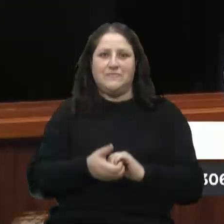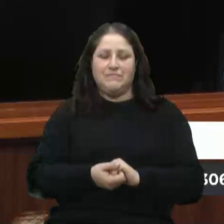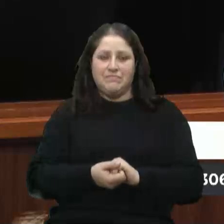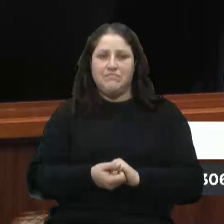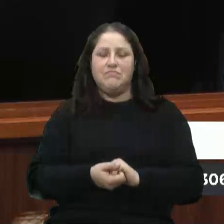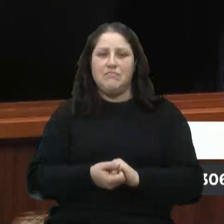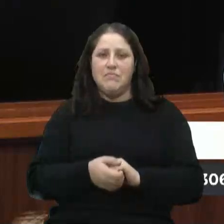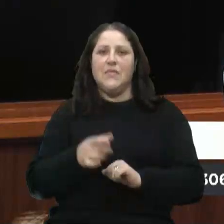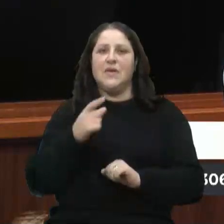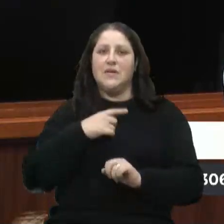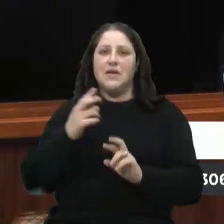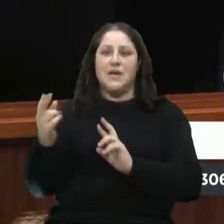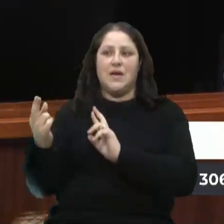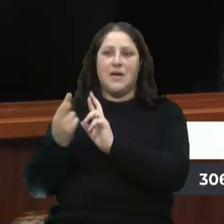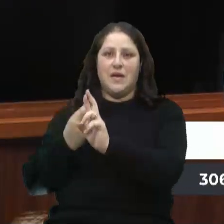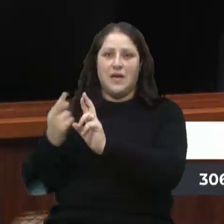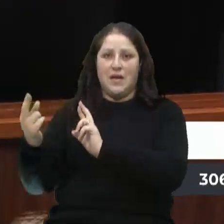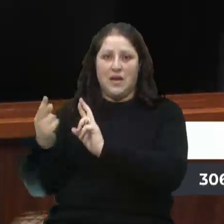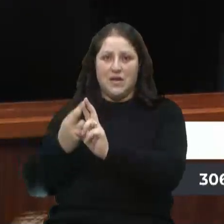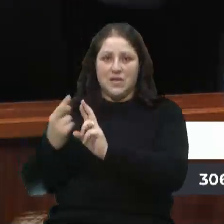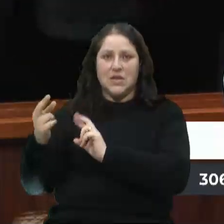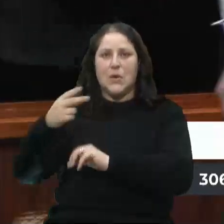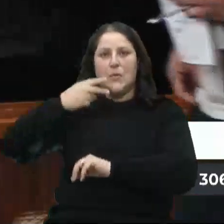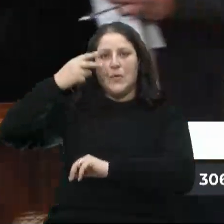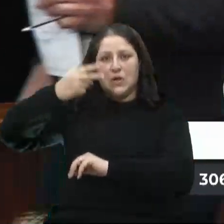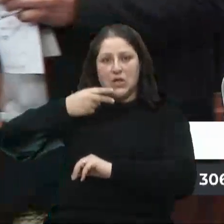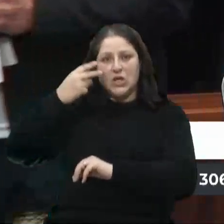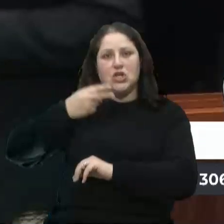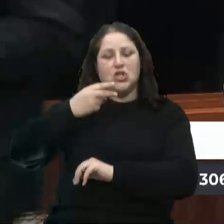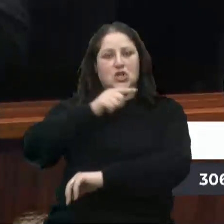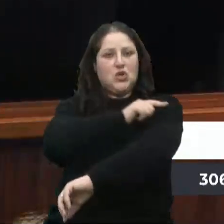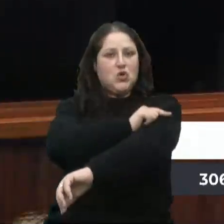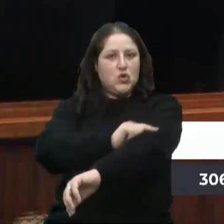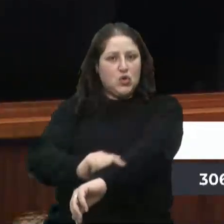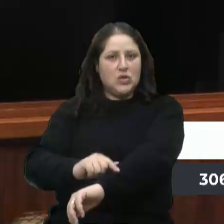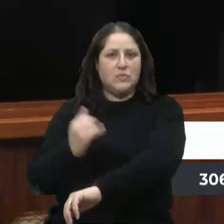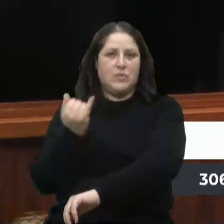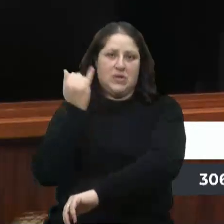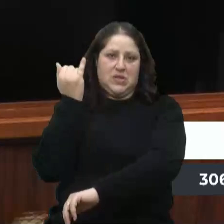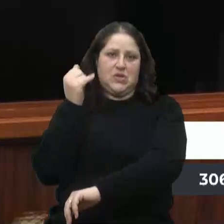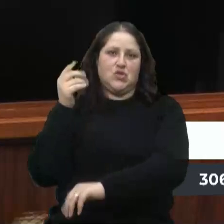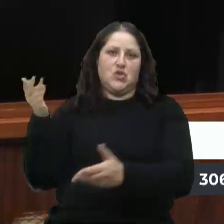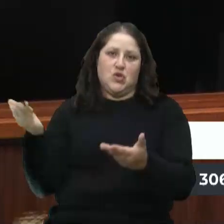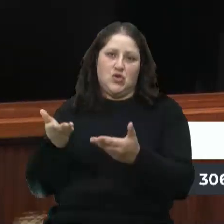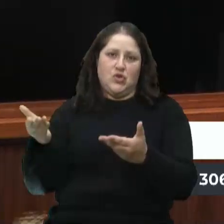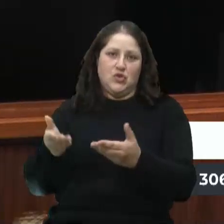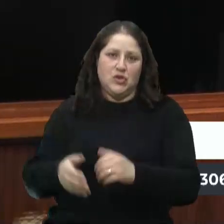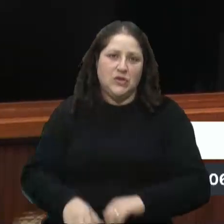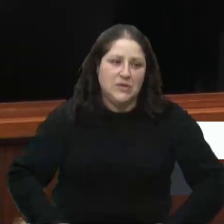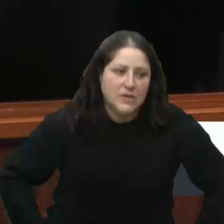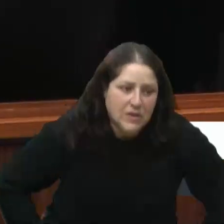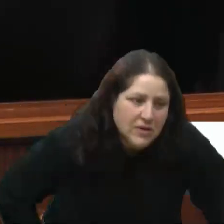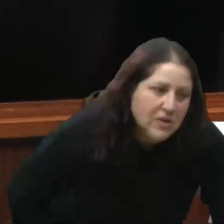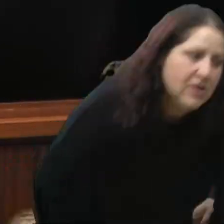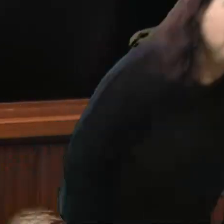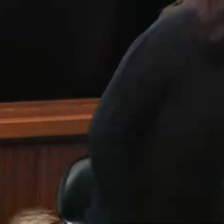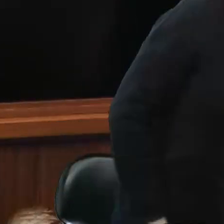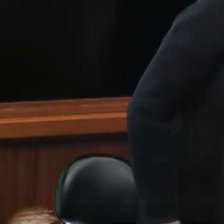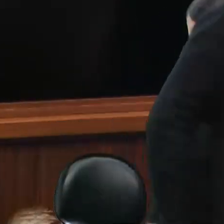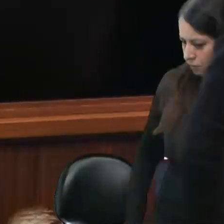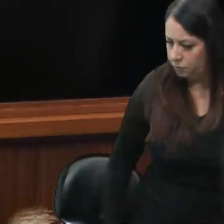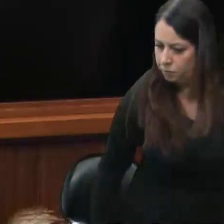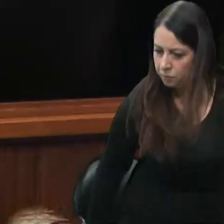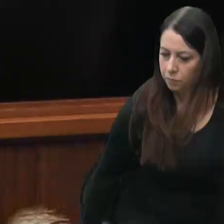e uma relação política republicana ela é importante no cenário atual porque nós